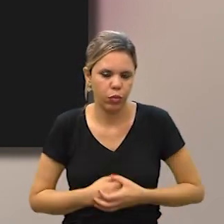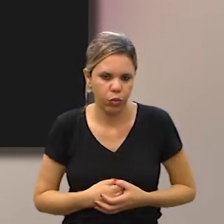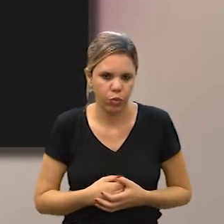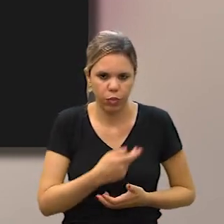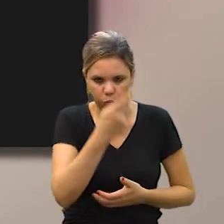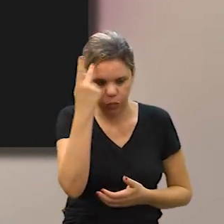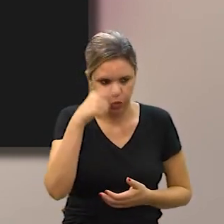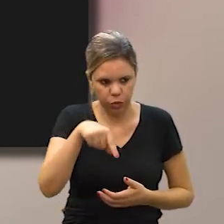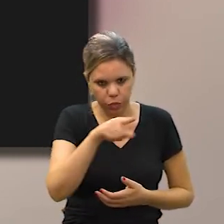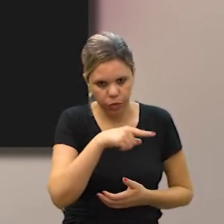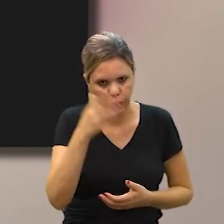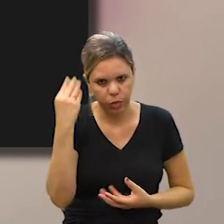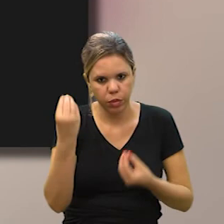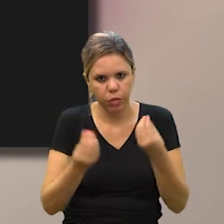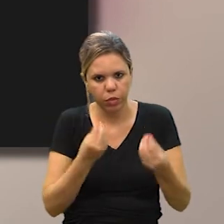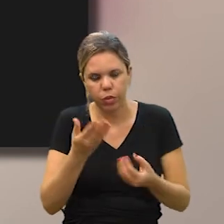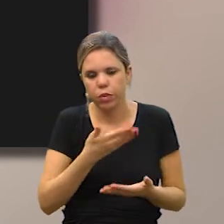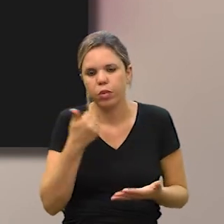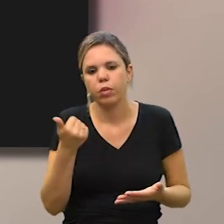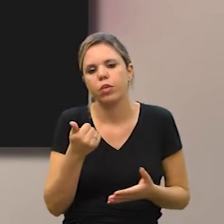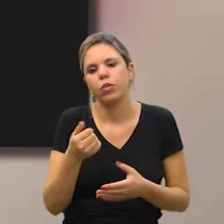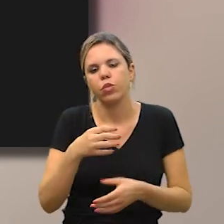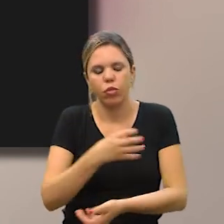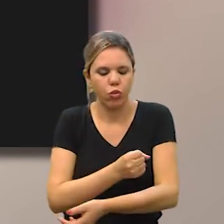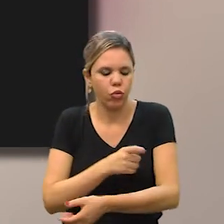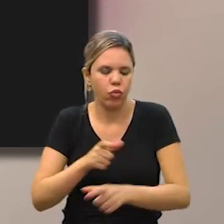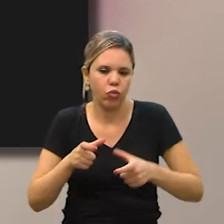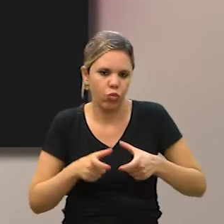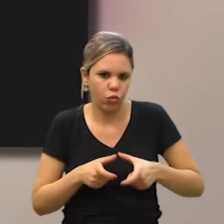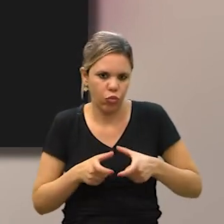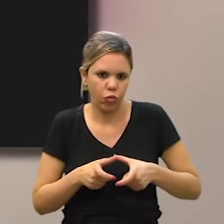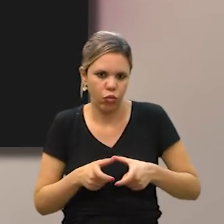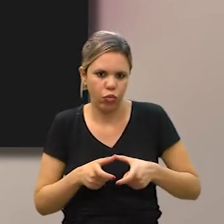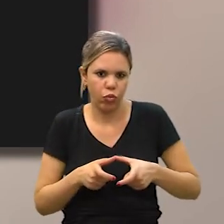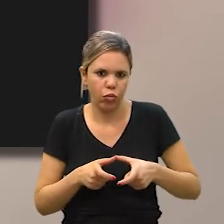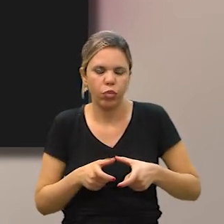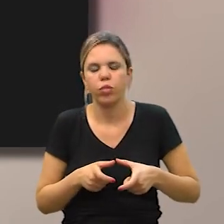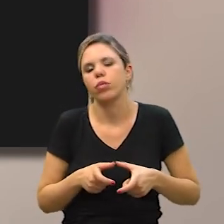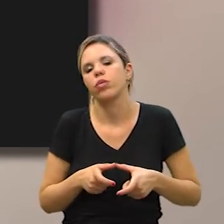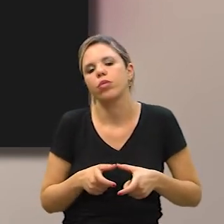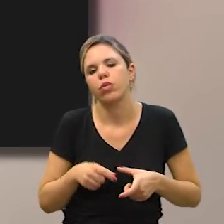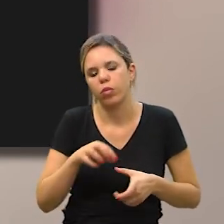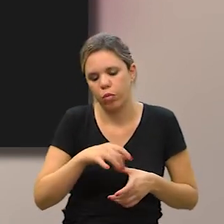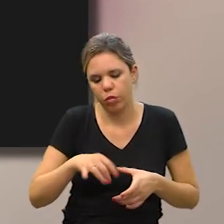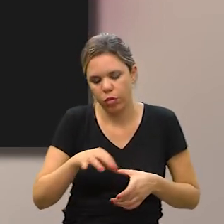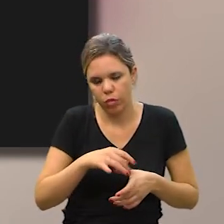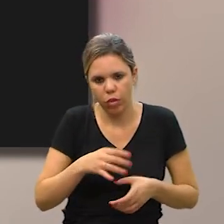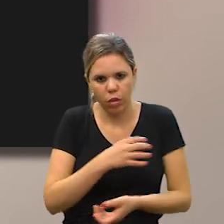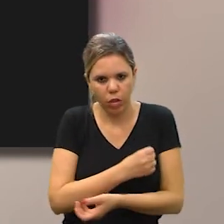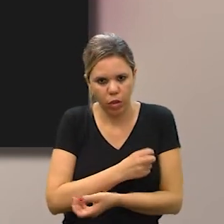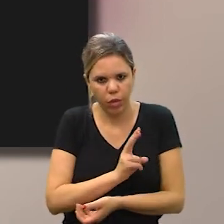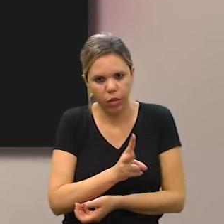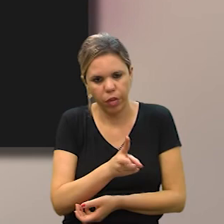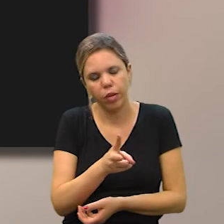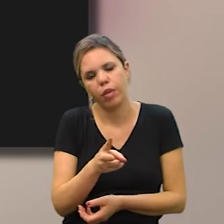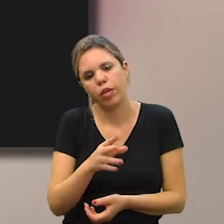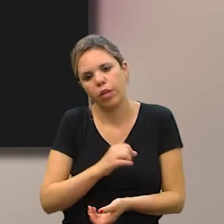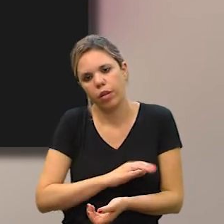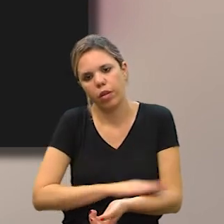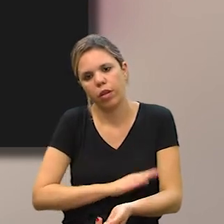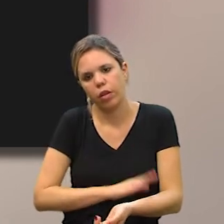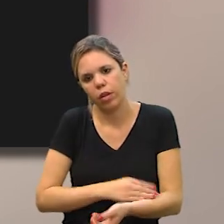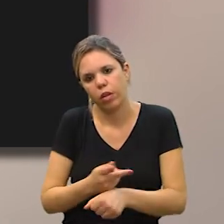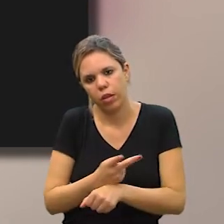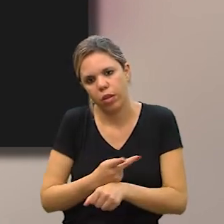a a pessoa a saber qual o melhor aparelho instante os aparelhos validados tão fazer aferição constante a pressão